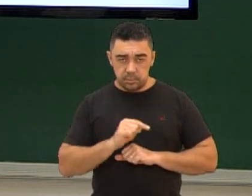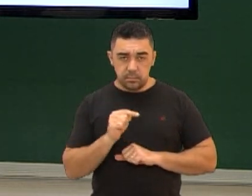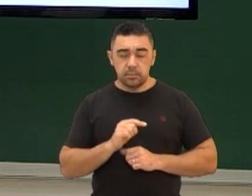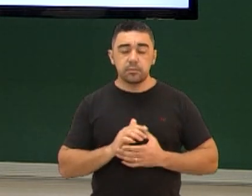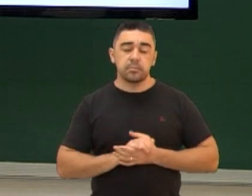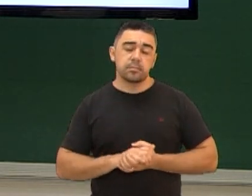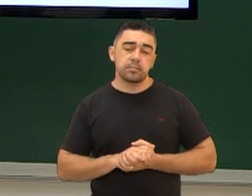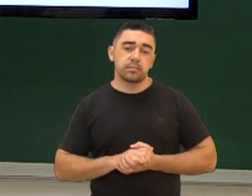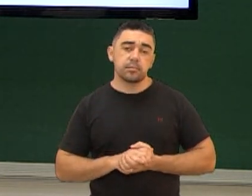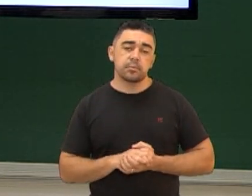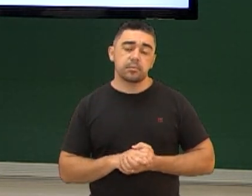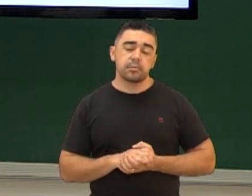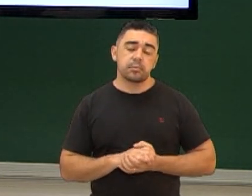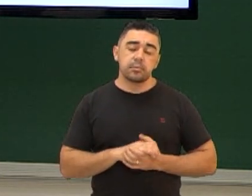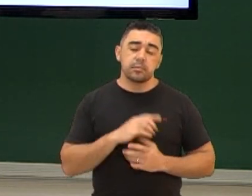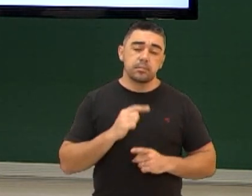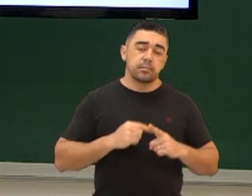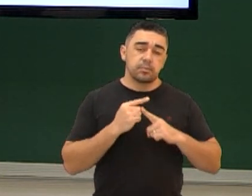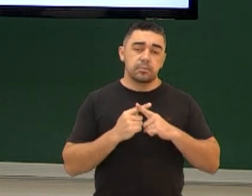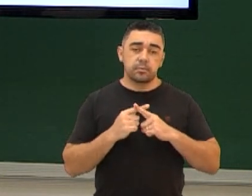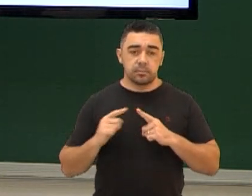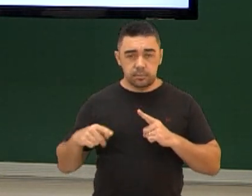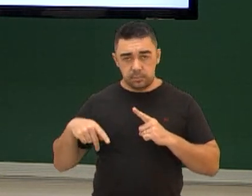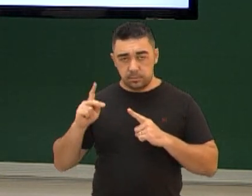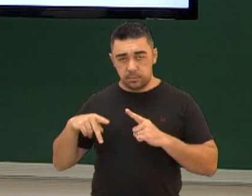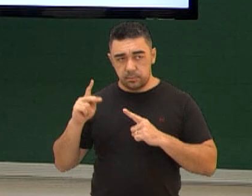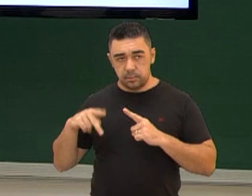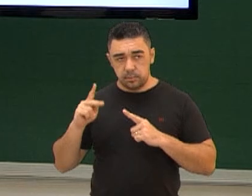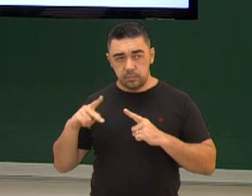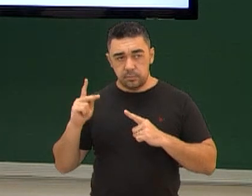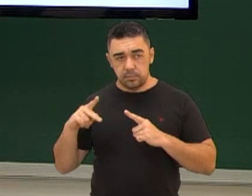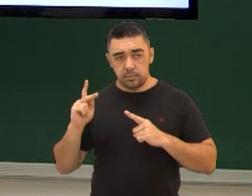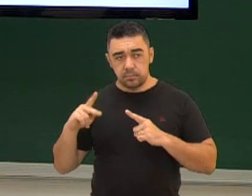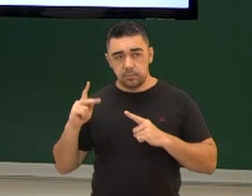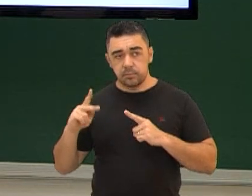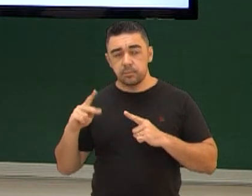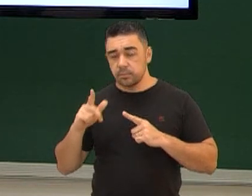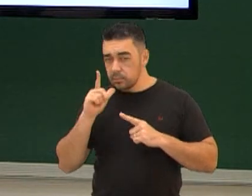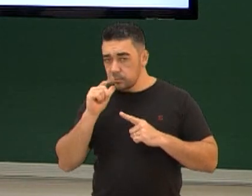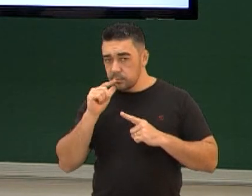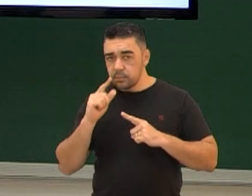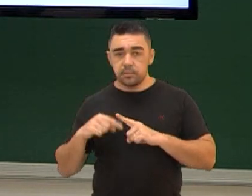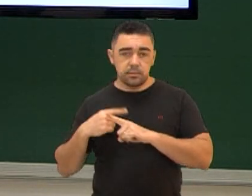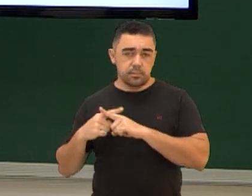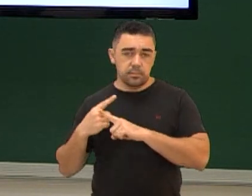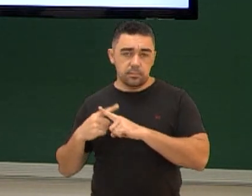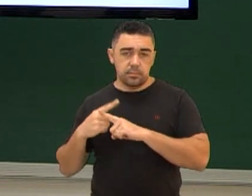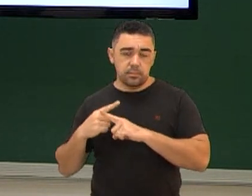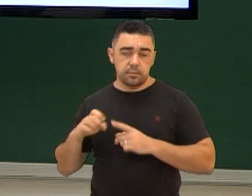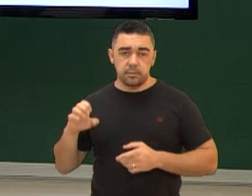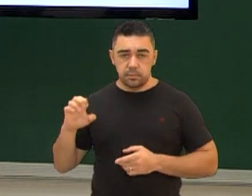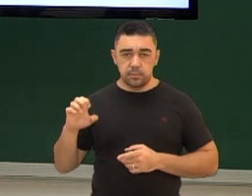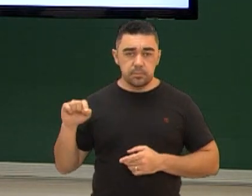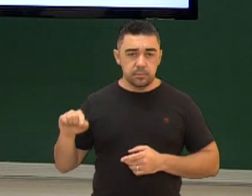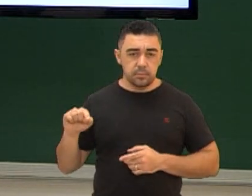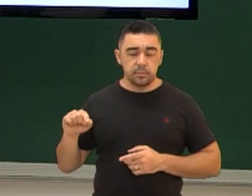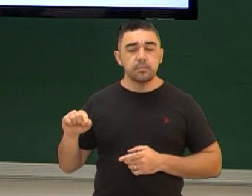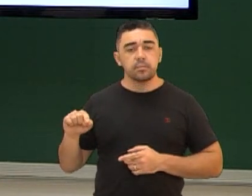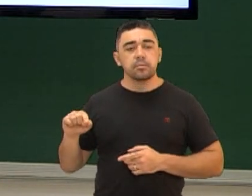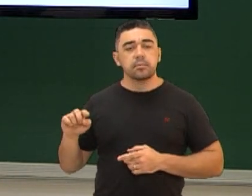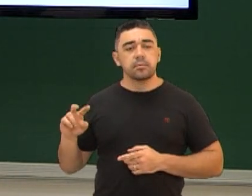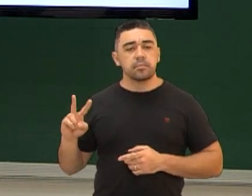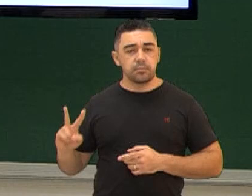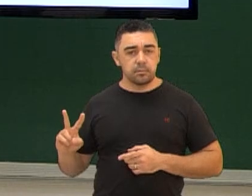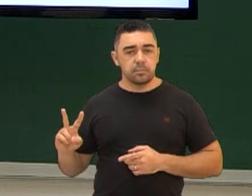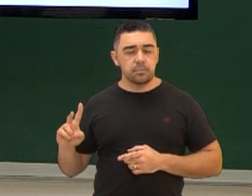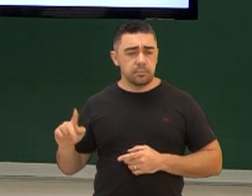meio agora, vezes o K da água, que é a constante dielétrica da água, vezes a permissividade elétrica do vácuo.